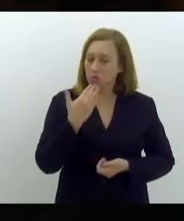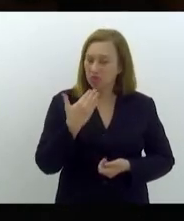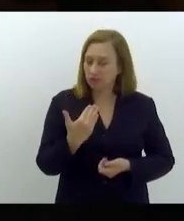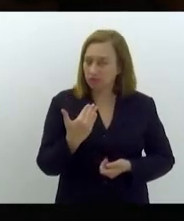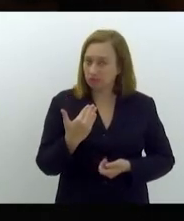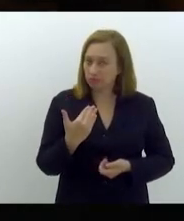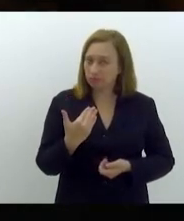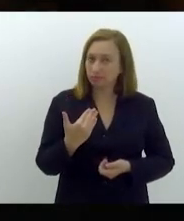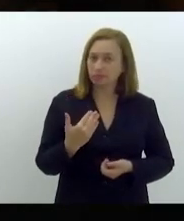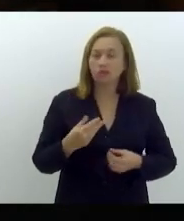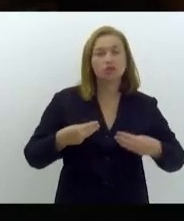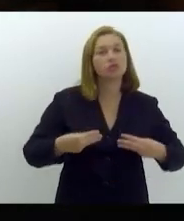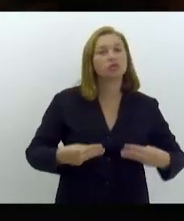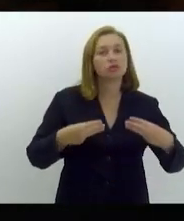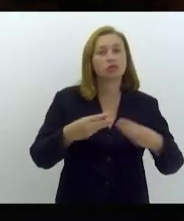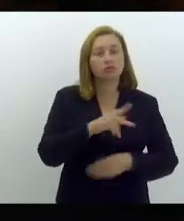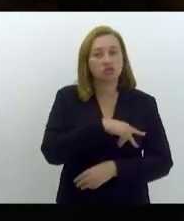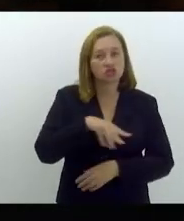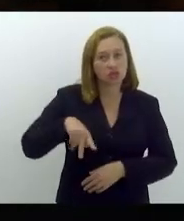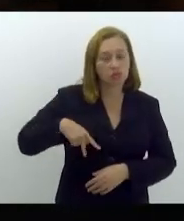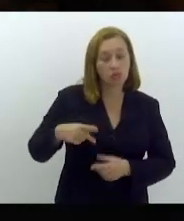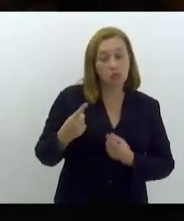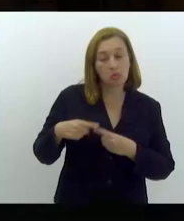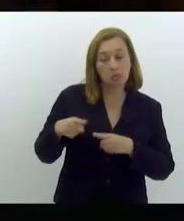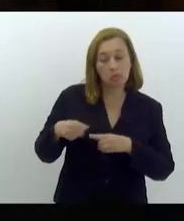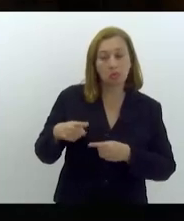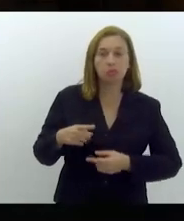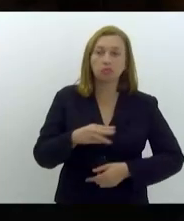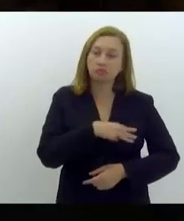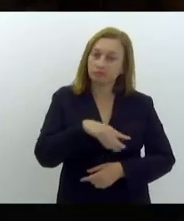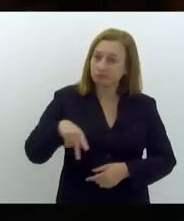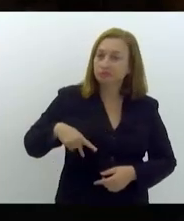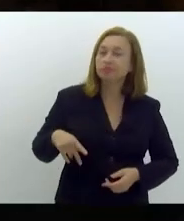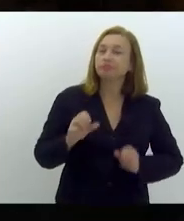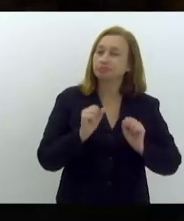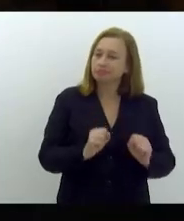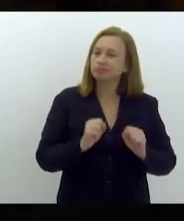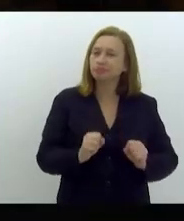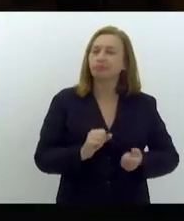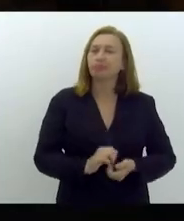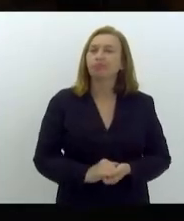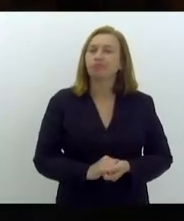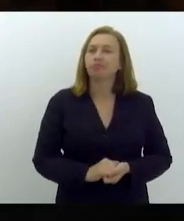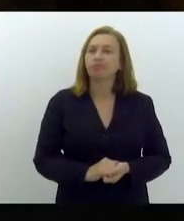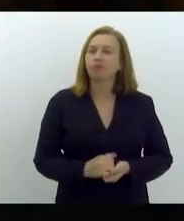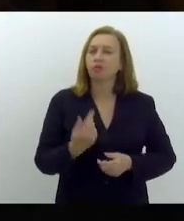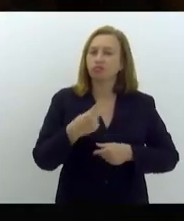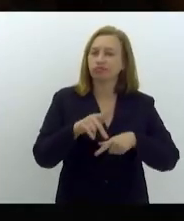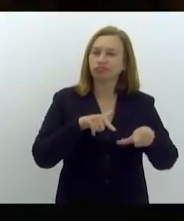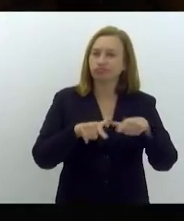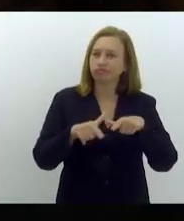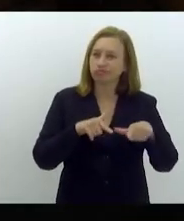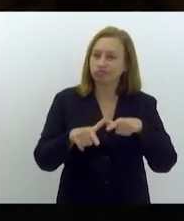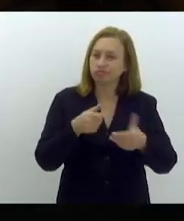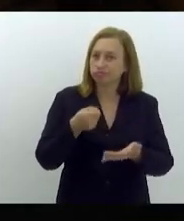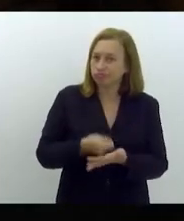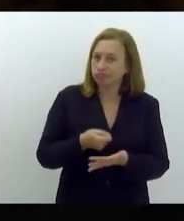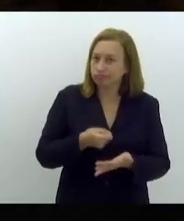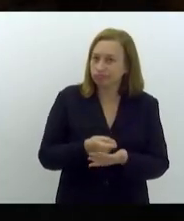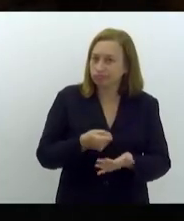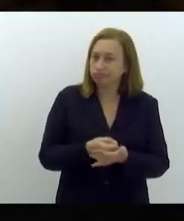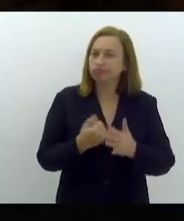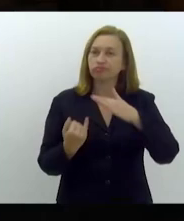que o ministério público provoquei ao Ministério Público que pudesse fazer o seu trabalho e obrigação